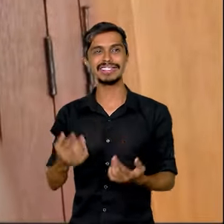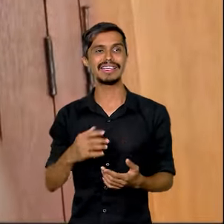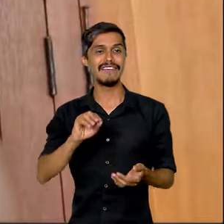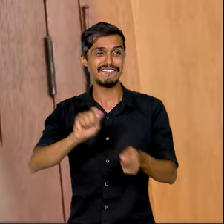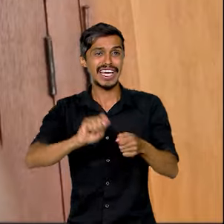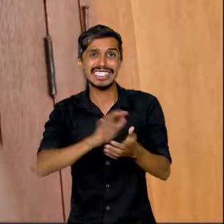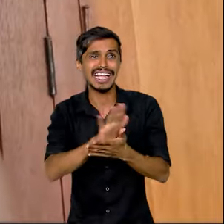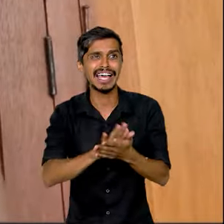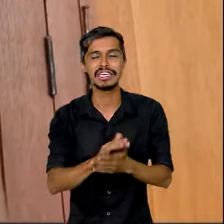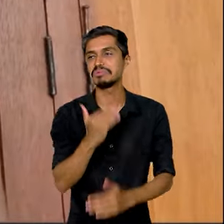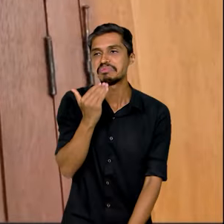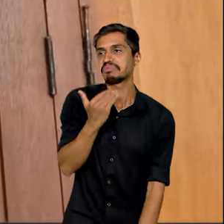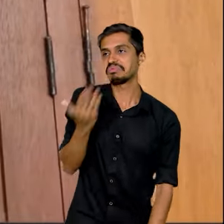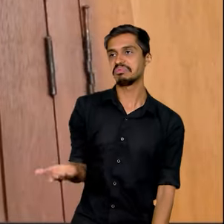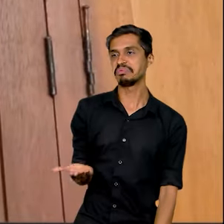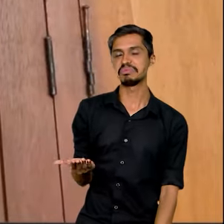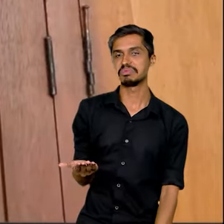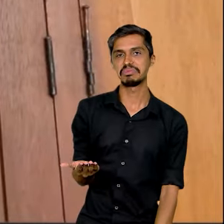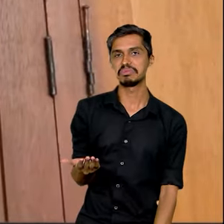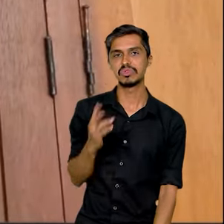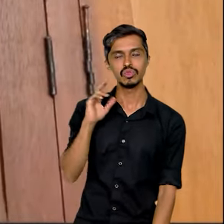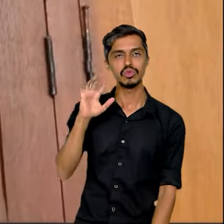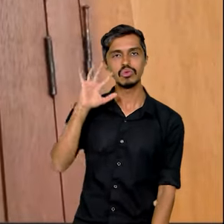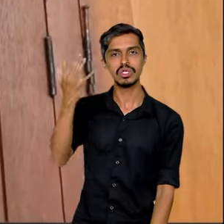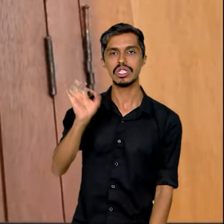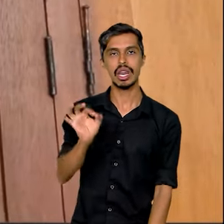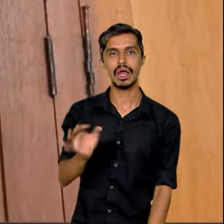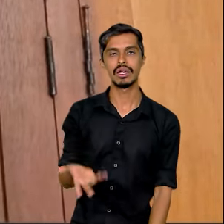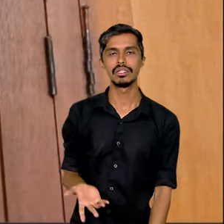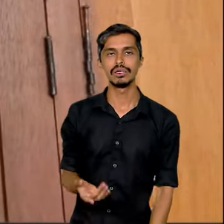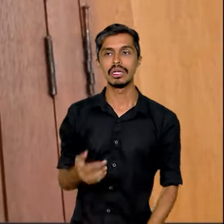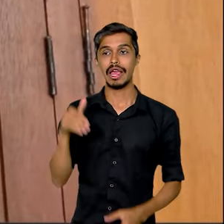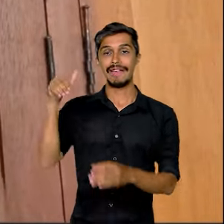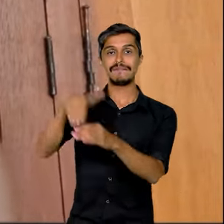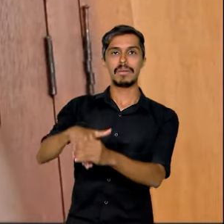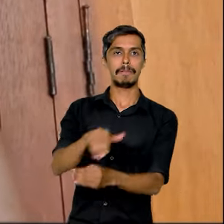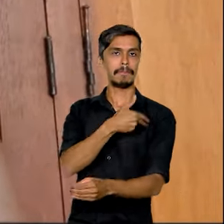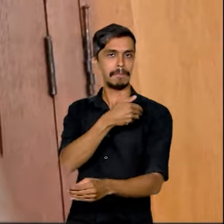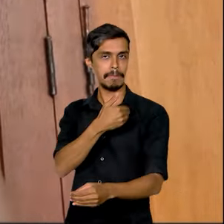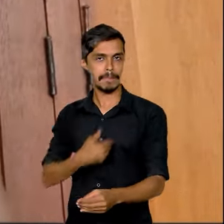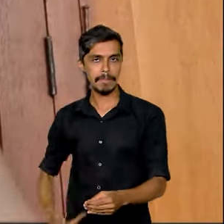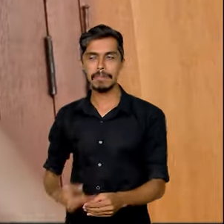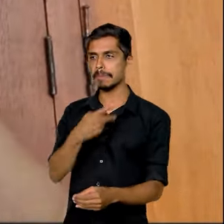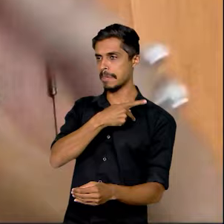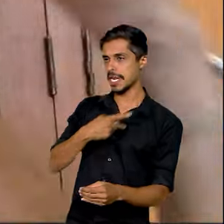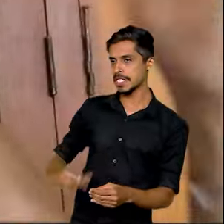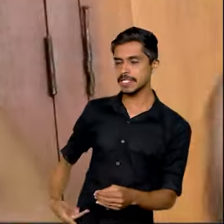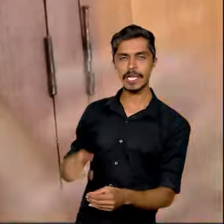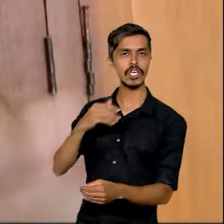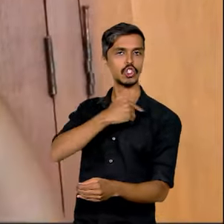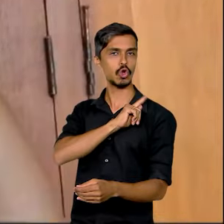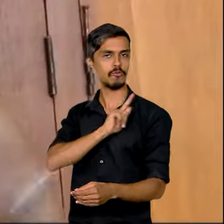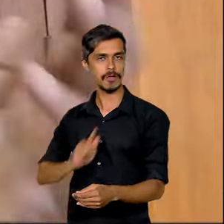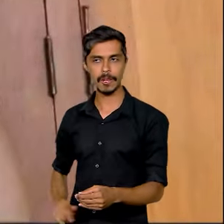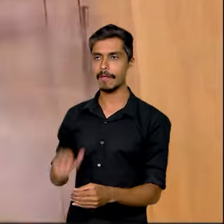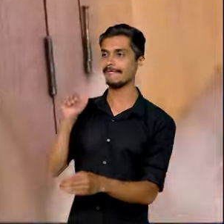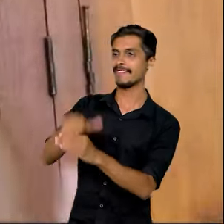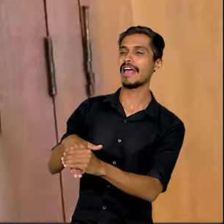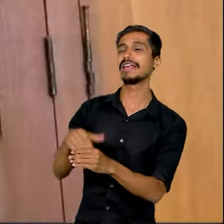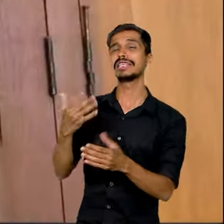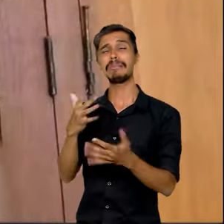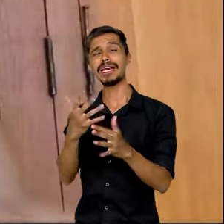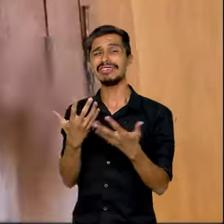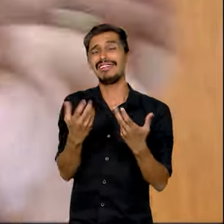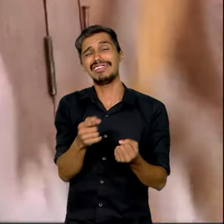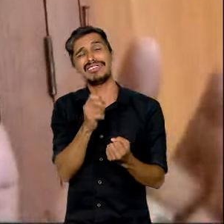não resolve. Né? A indignação que não vem com ação não resolve. E não basta eleger presidentes, governadores e prefeitos mais ou